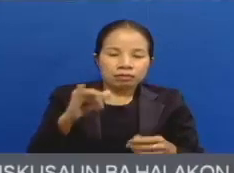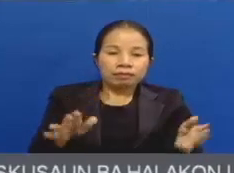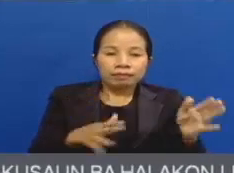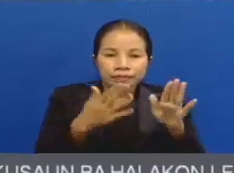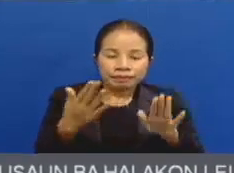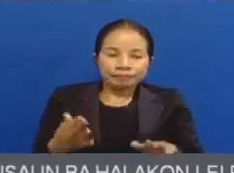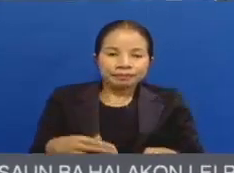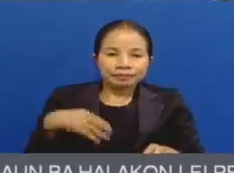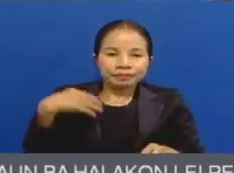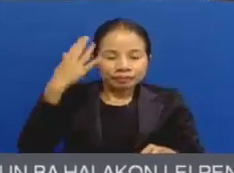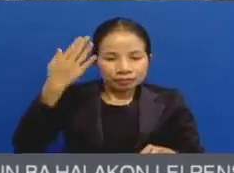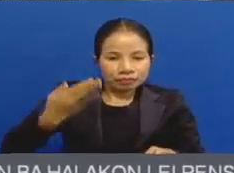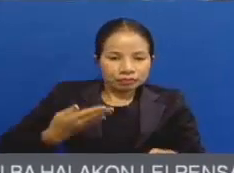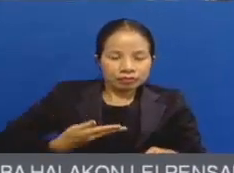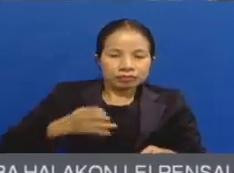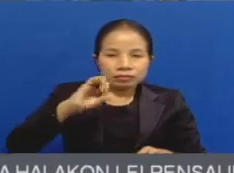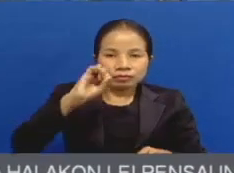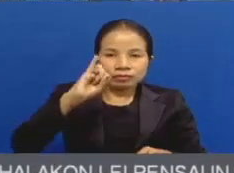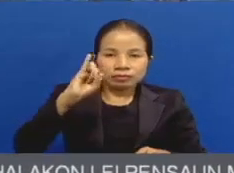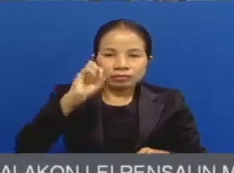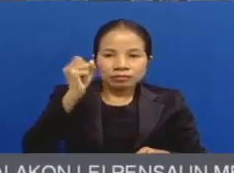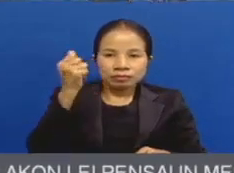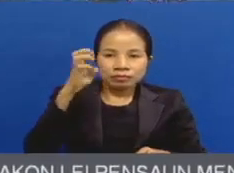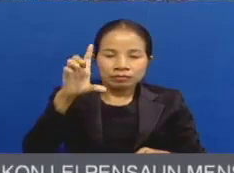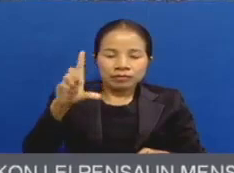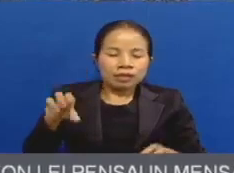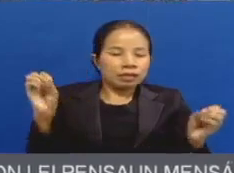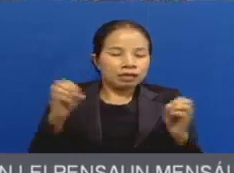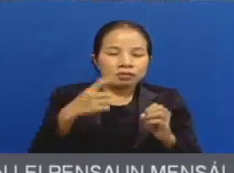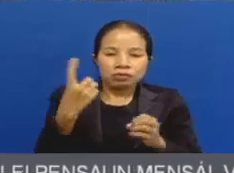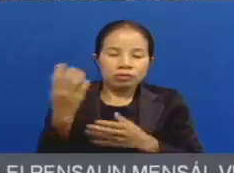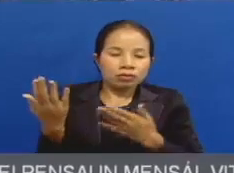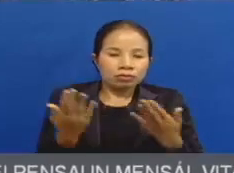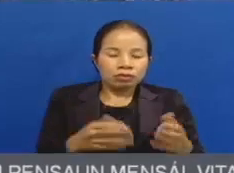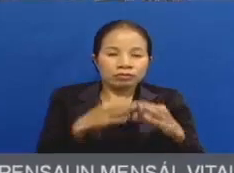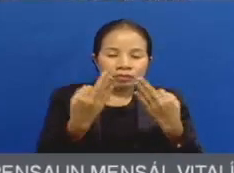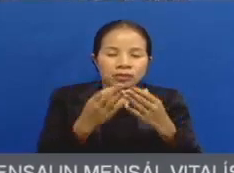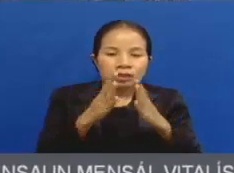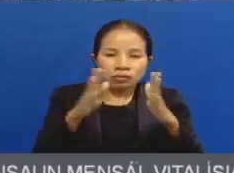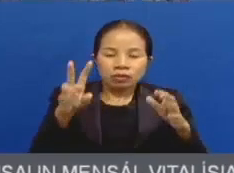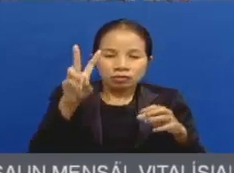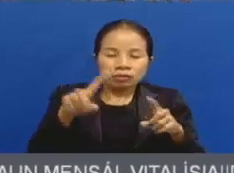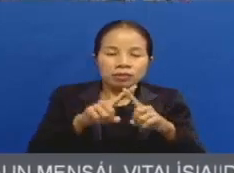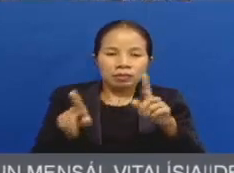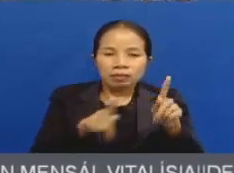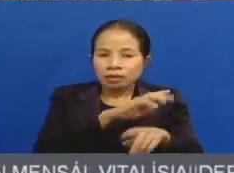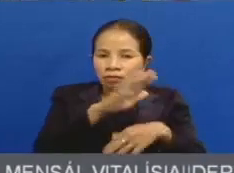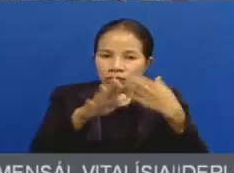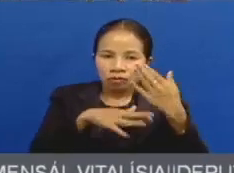Falecimento dona Isabel Ferreira nian, la lori de tristeza ba familia ruak no Ferreira, mai be ba temoro an